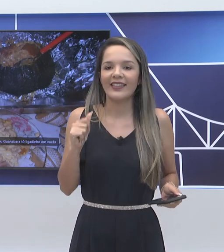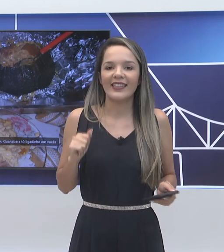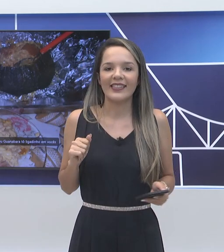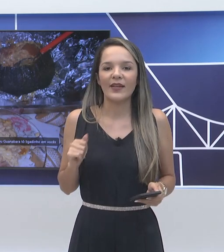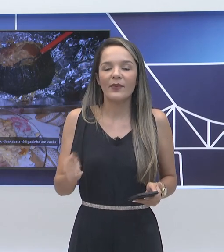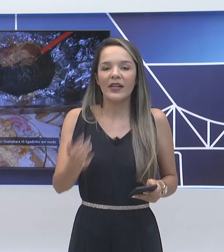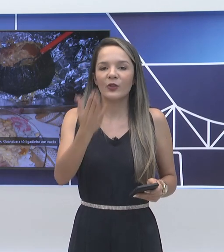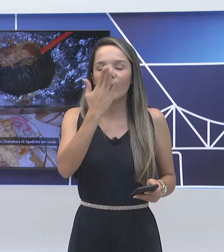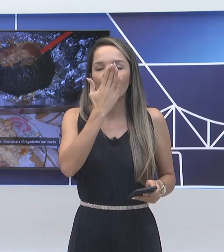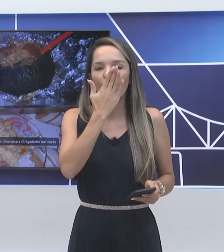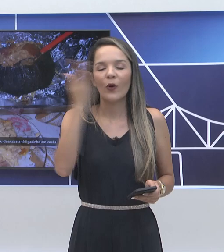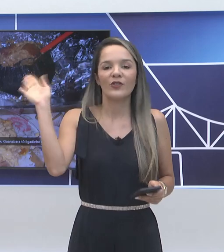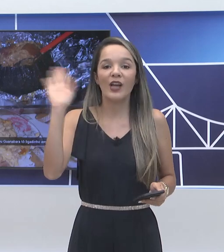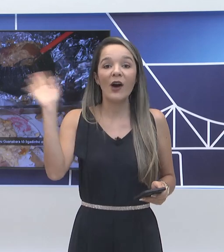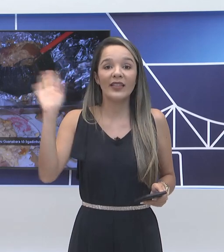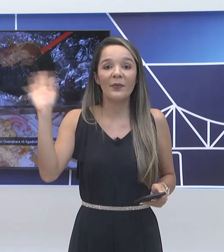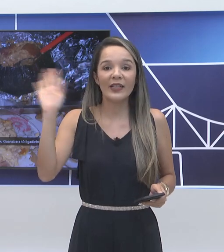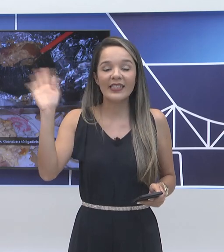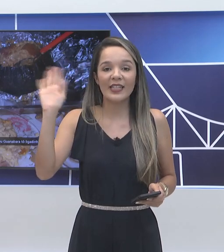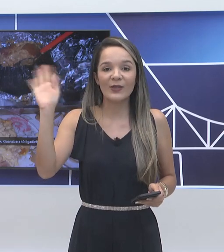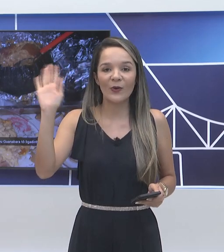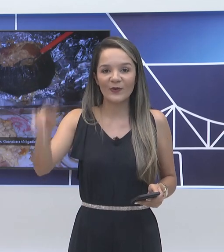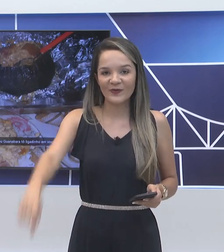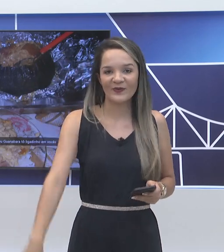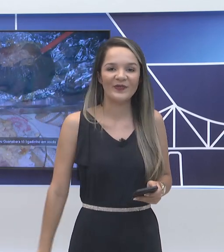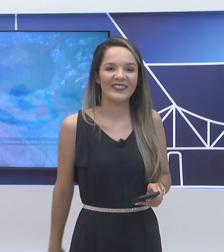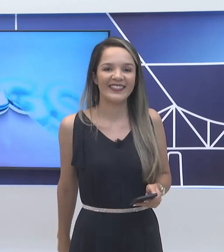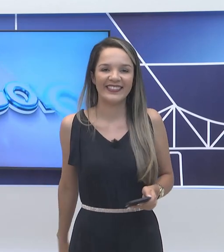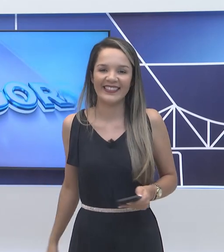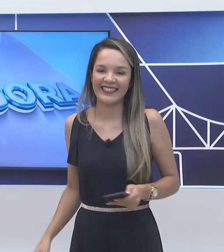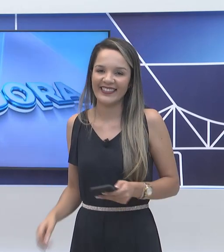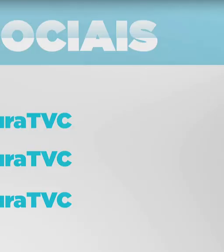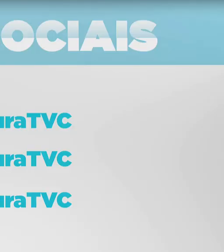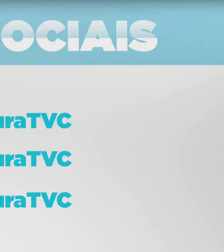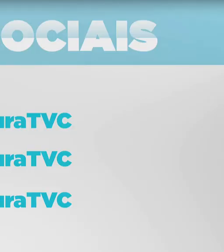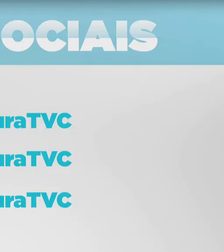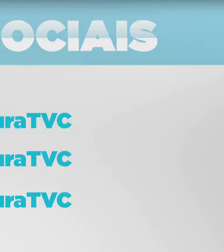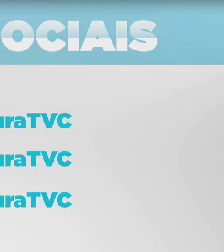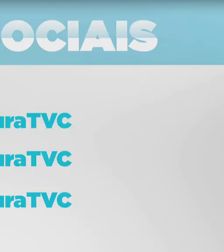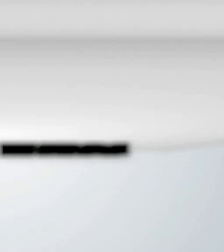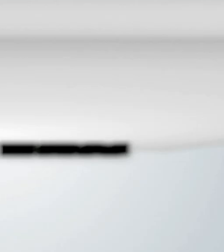que delícia. Beijo. Tchau, até amanhã, sextou.